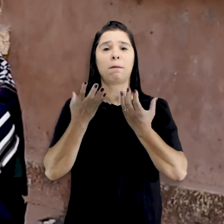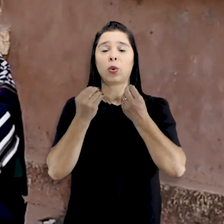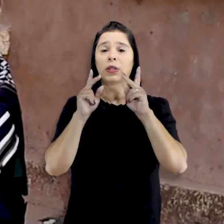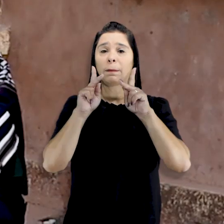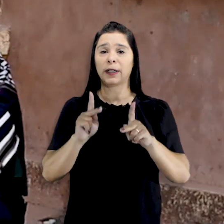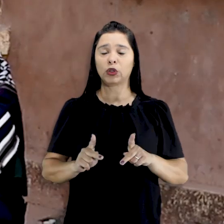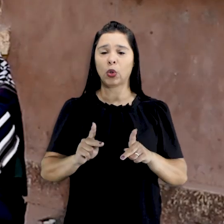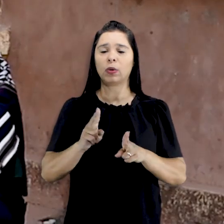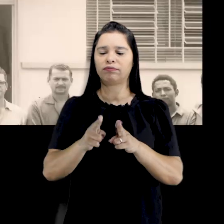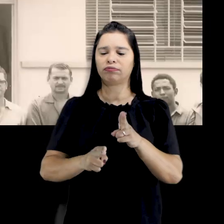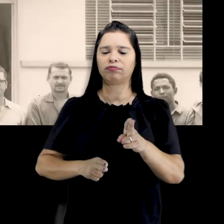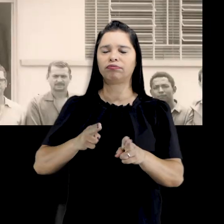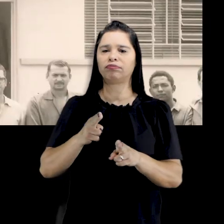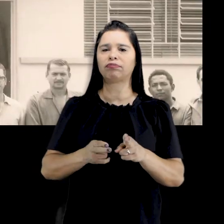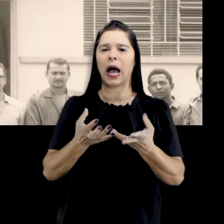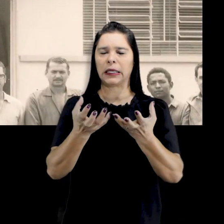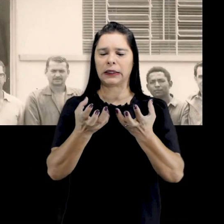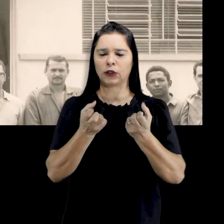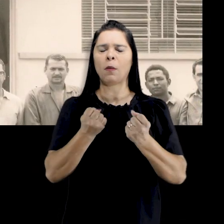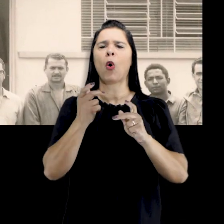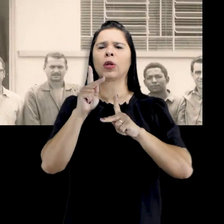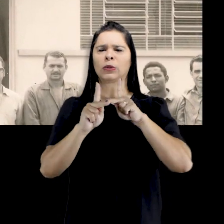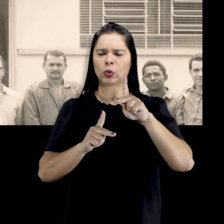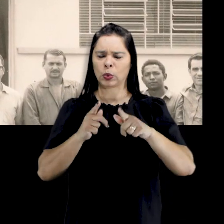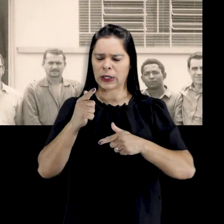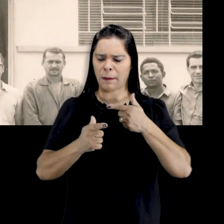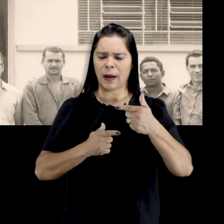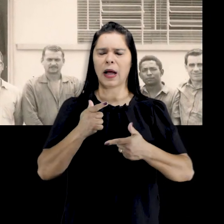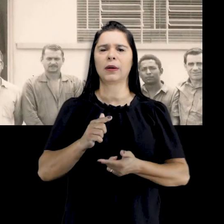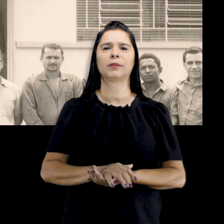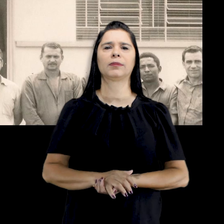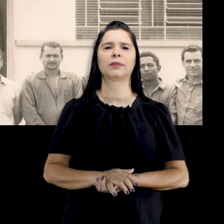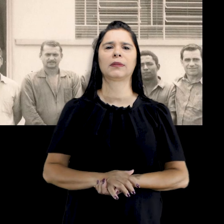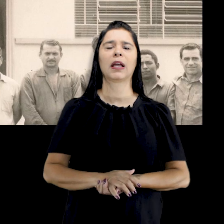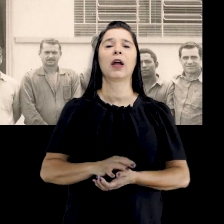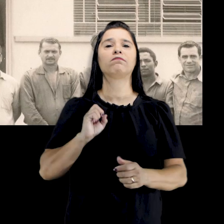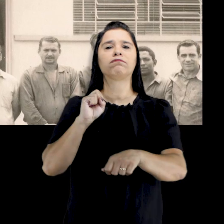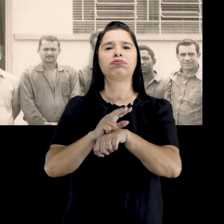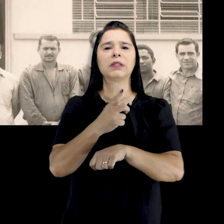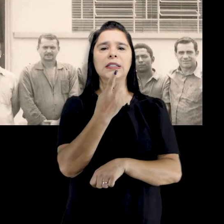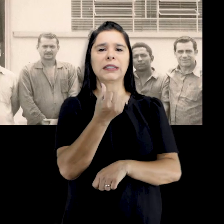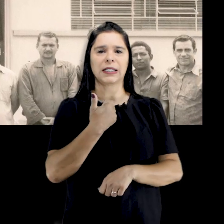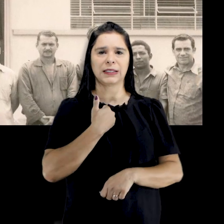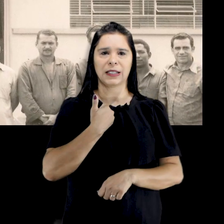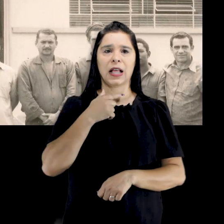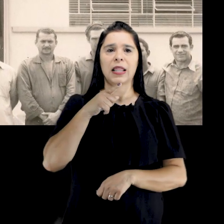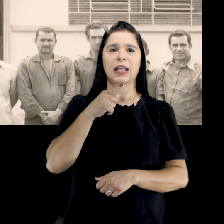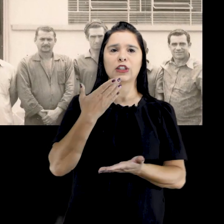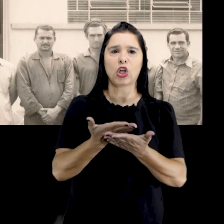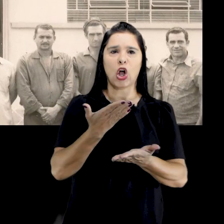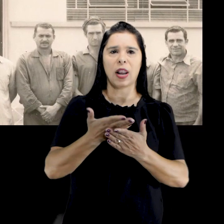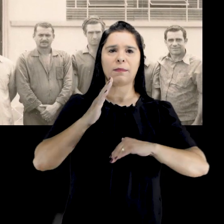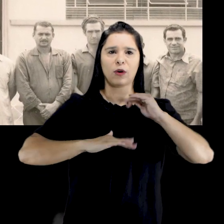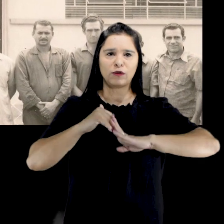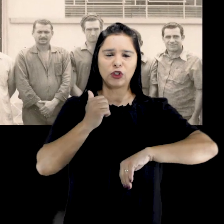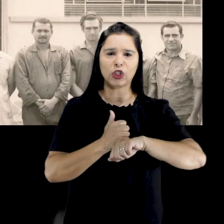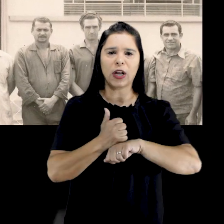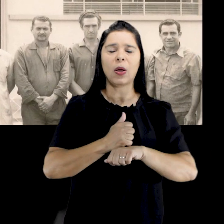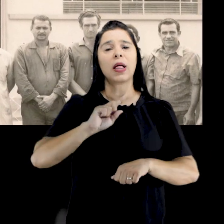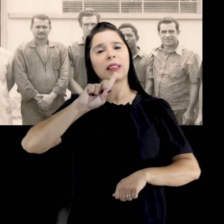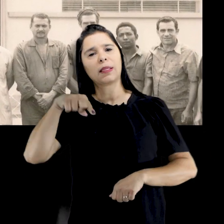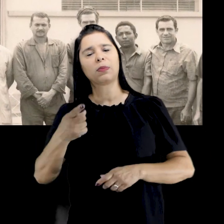muito trabalho. Eu entrei com 16 na escola profissional, E depois na ferrovia eu voltei já